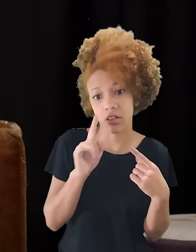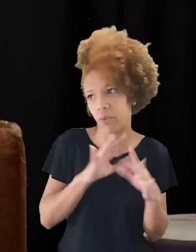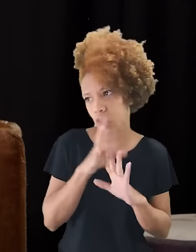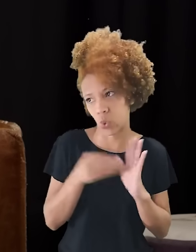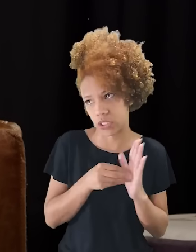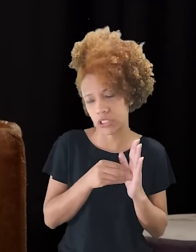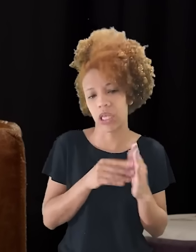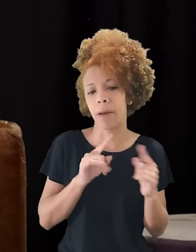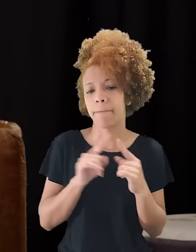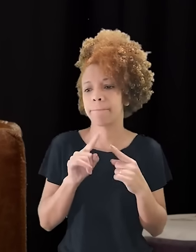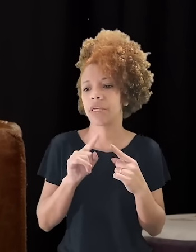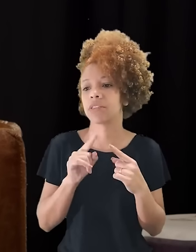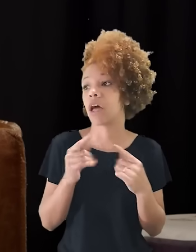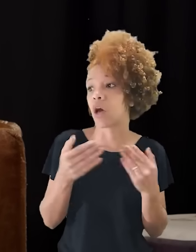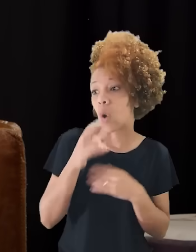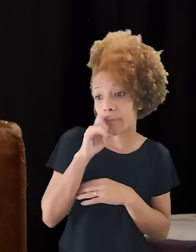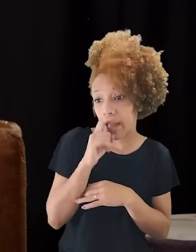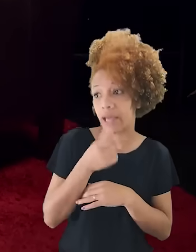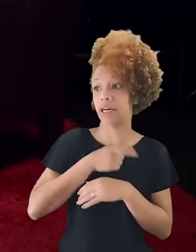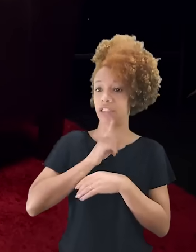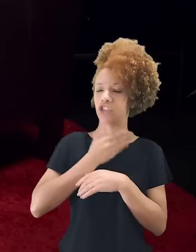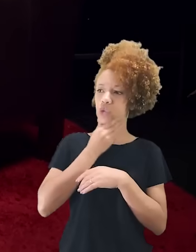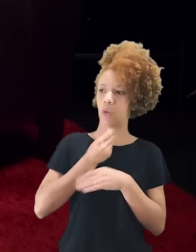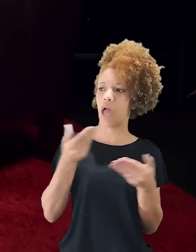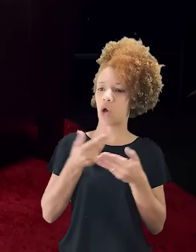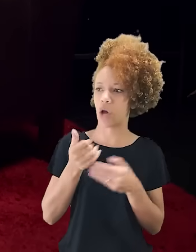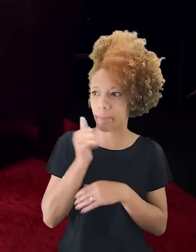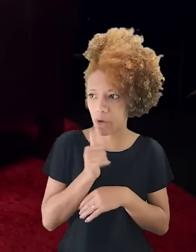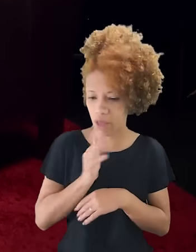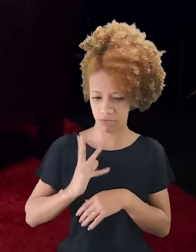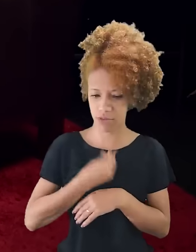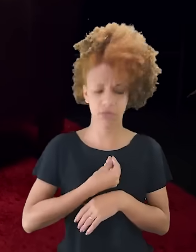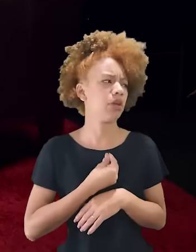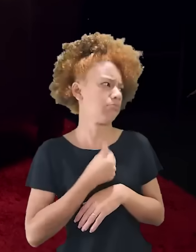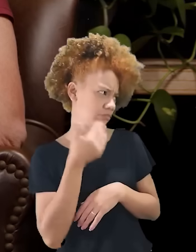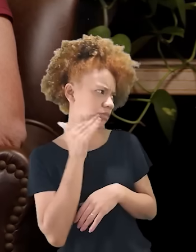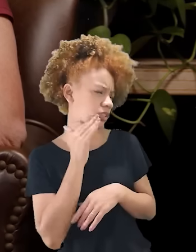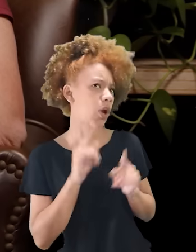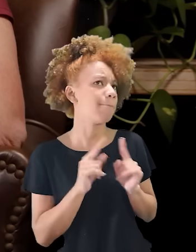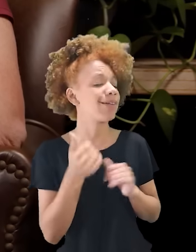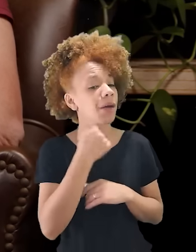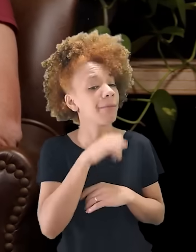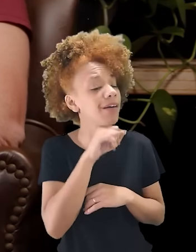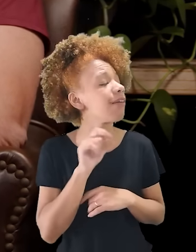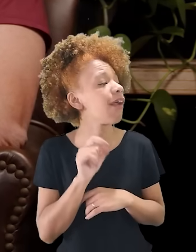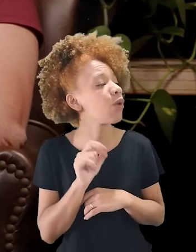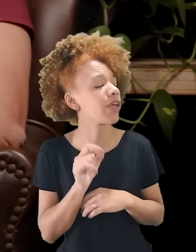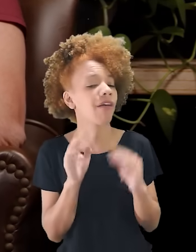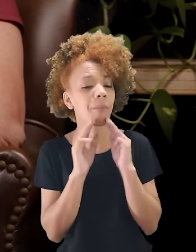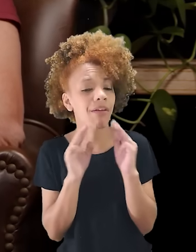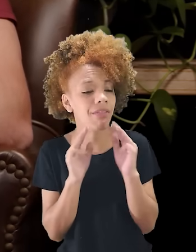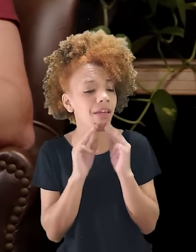mesmo pai era homem e agora é mulher isso eu tô ligado mas essa mãe ela era o qu ela era marqueteira ela era do mundo da